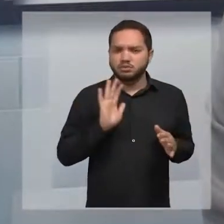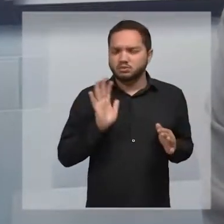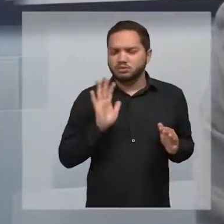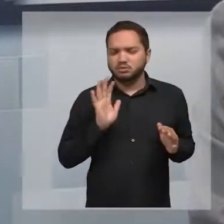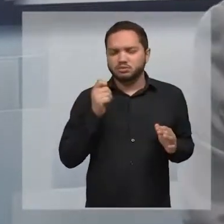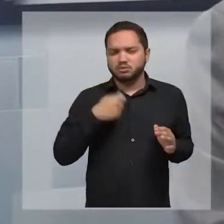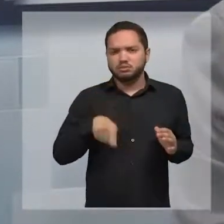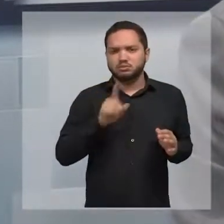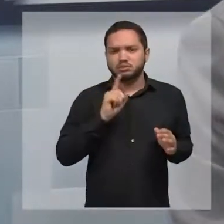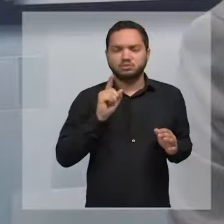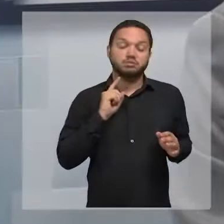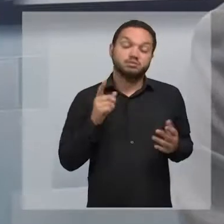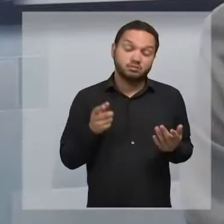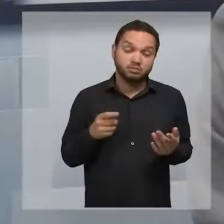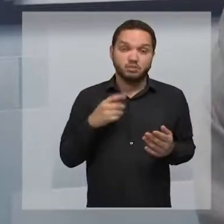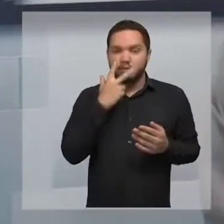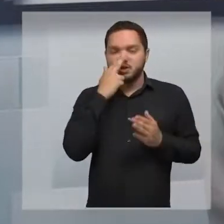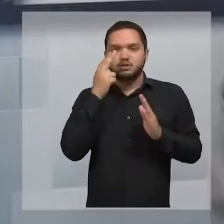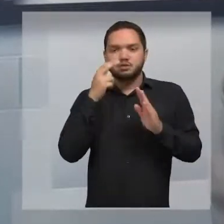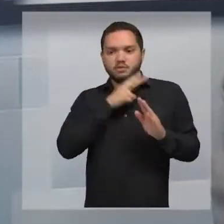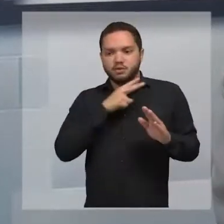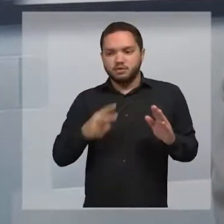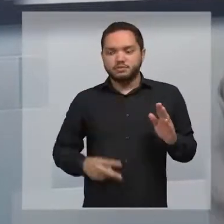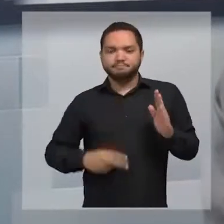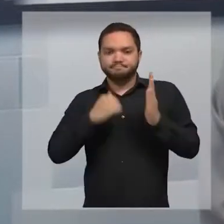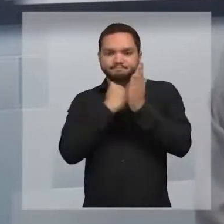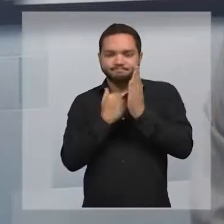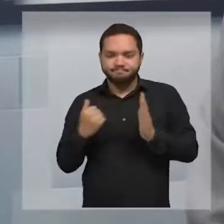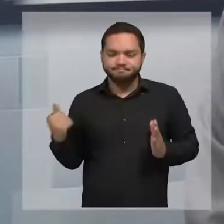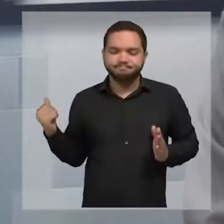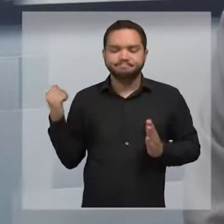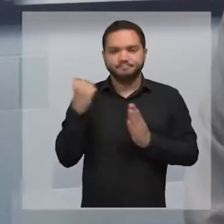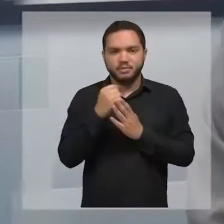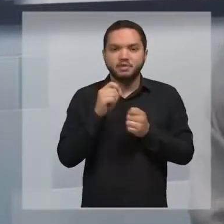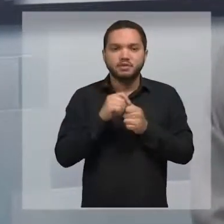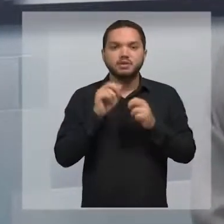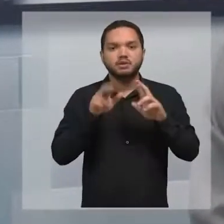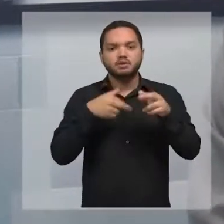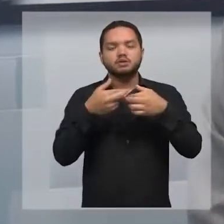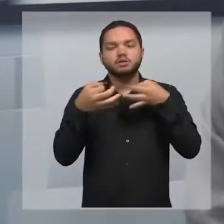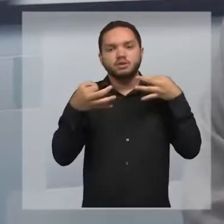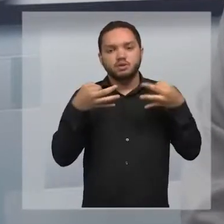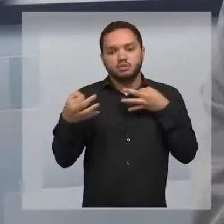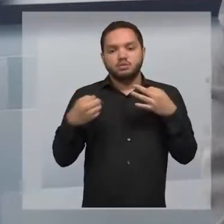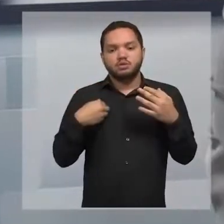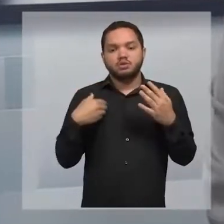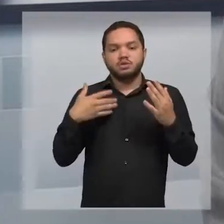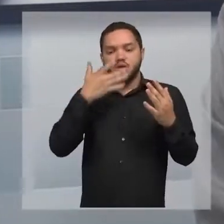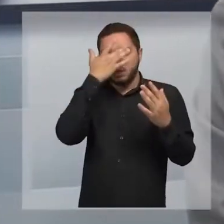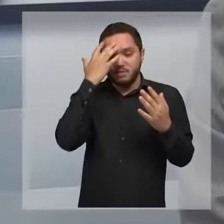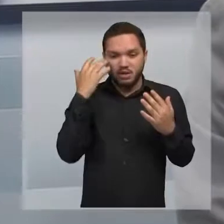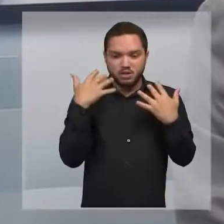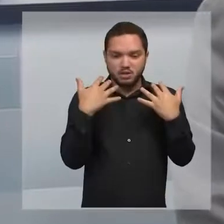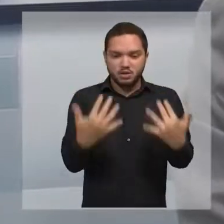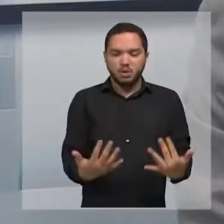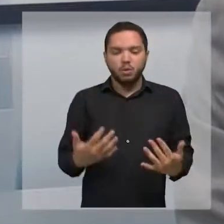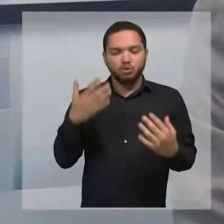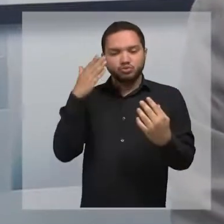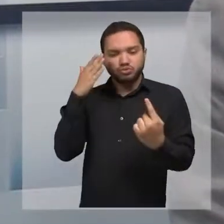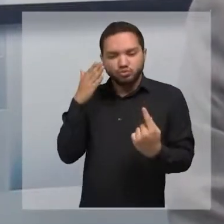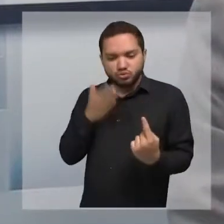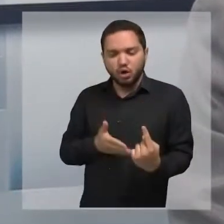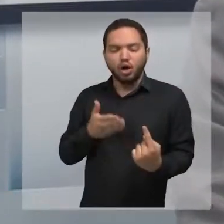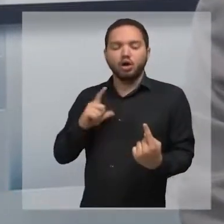um zelo maior que o legislador tem ao realizar a audiência pública. Por quê? Porque ele debate diretamente com a